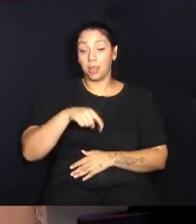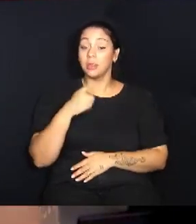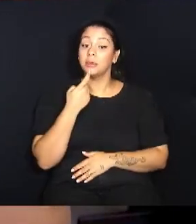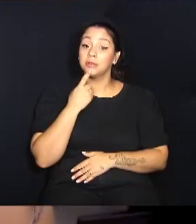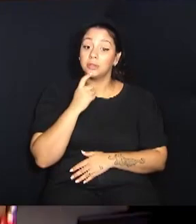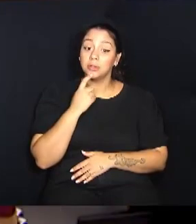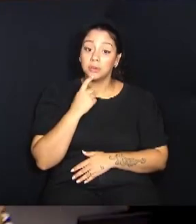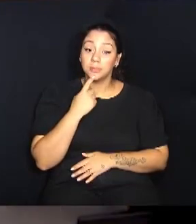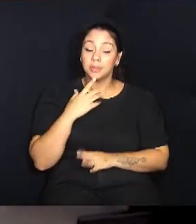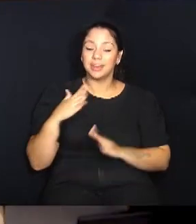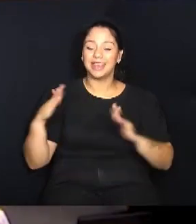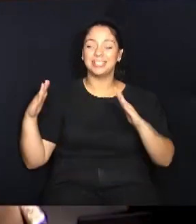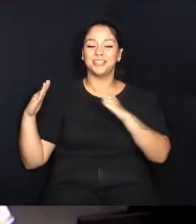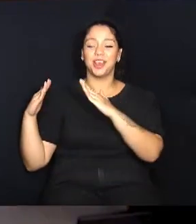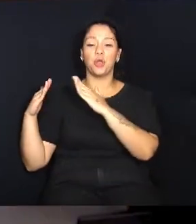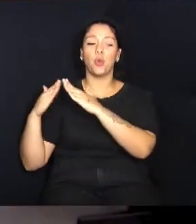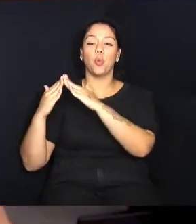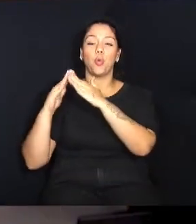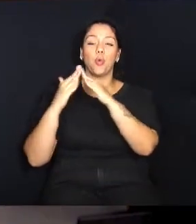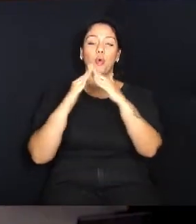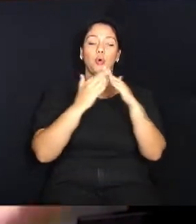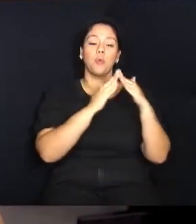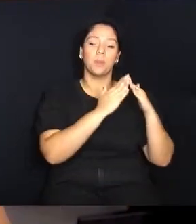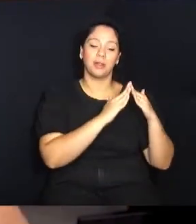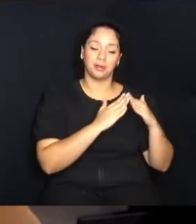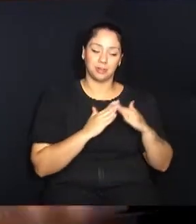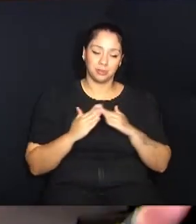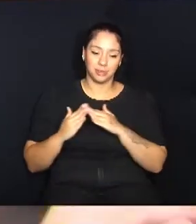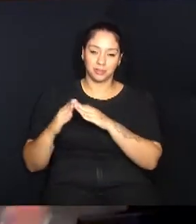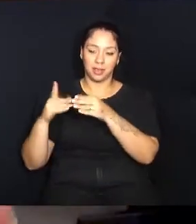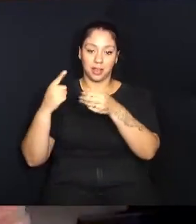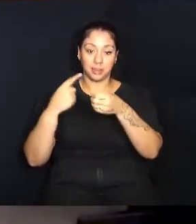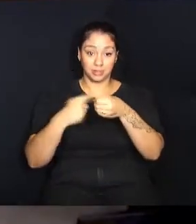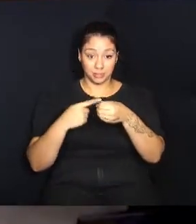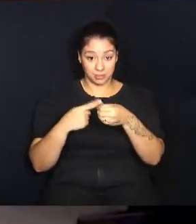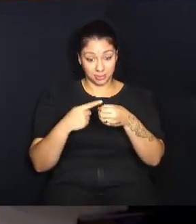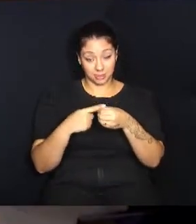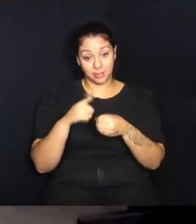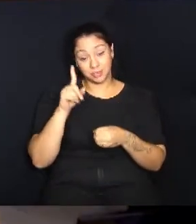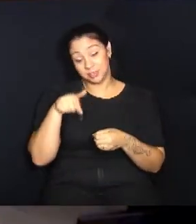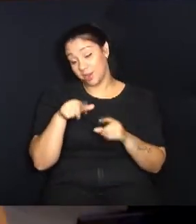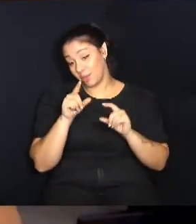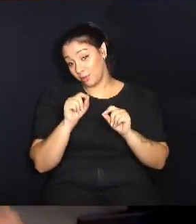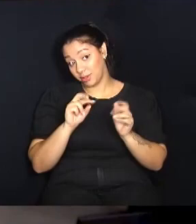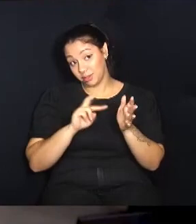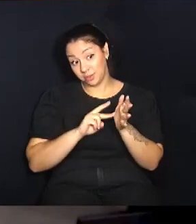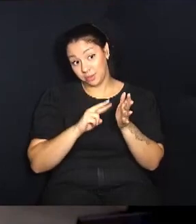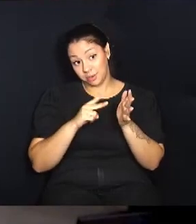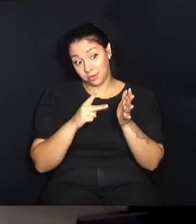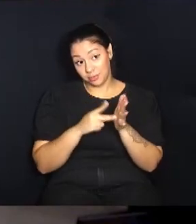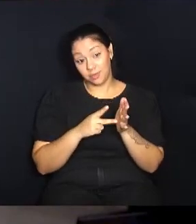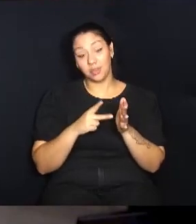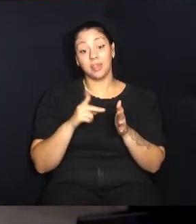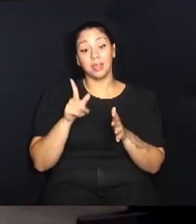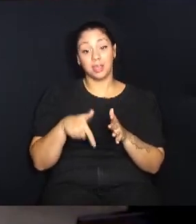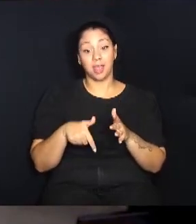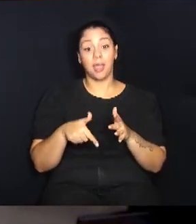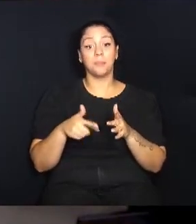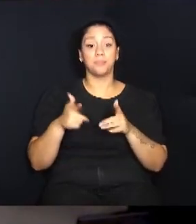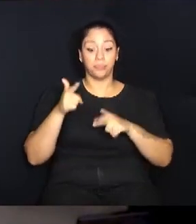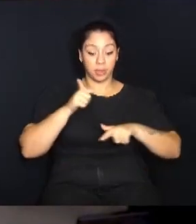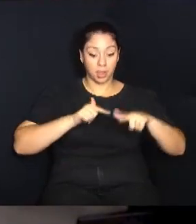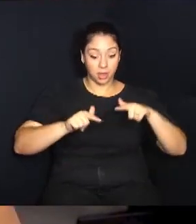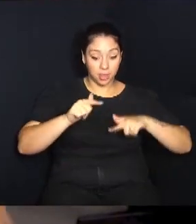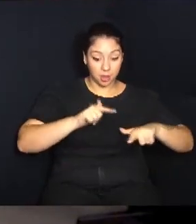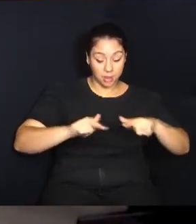cidade. Esses projetos urbanísticos, que nada mais, né, é do que um processo de higienização, um processo